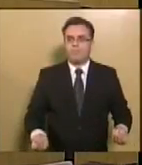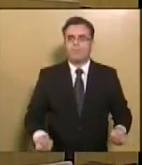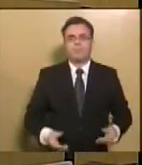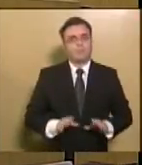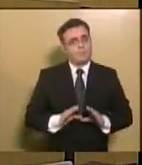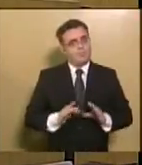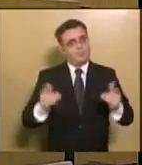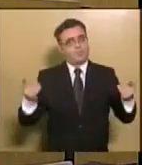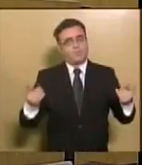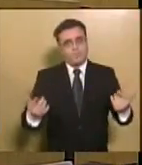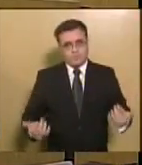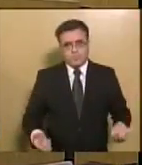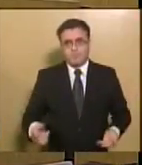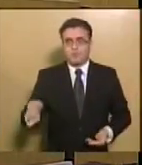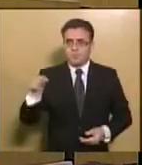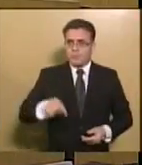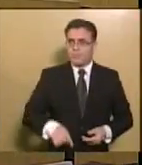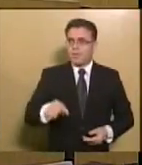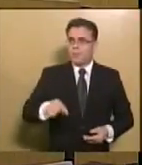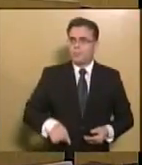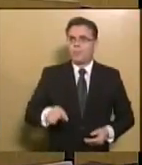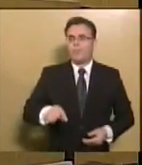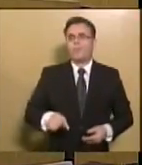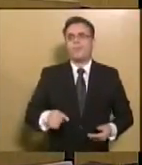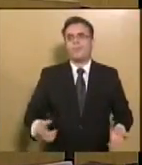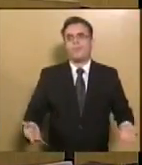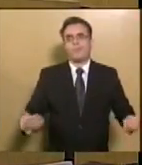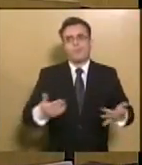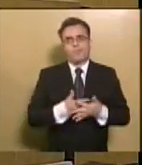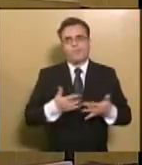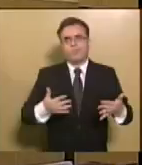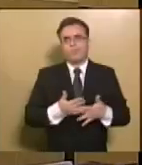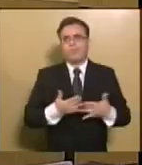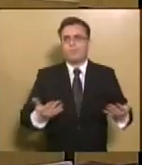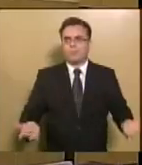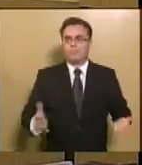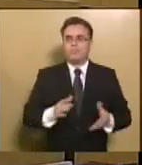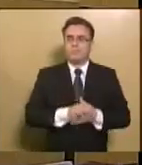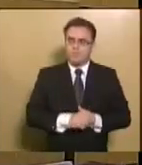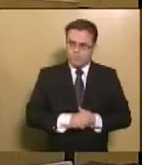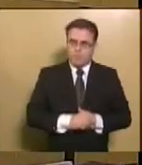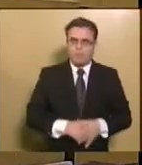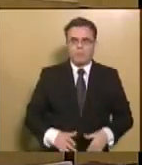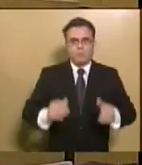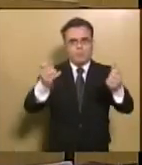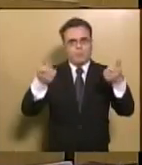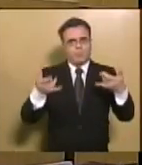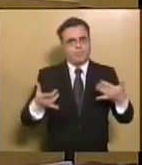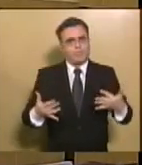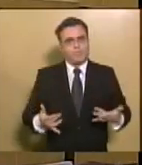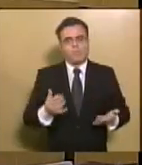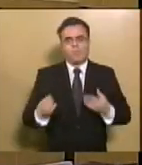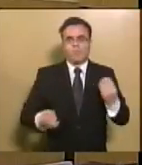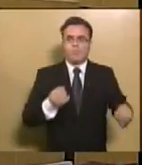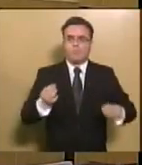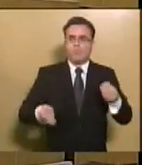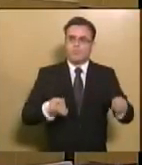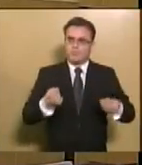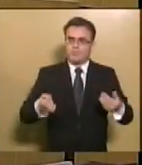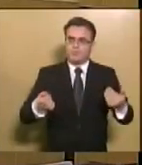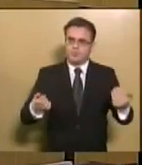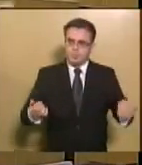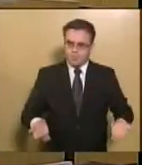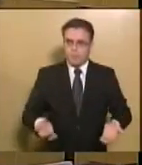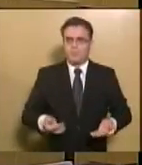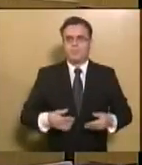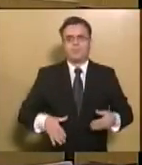Lógico que nesse cenário nós temos também, como foi dito aqui pelo pastor Antônio, a questão da segurança, a